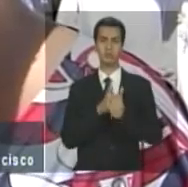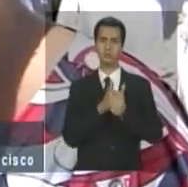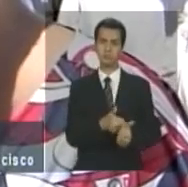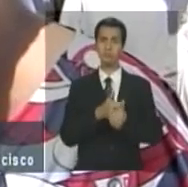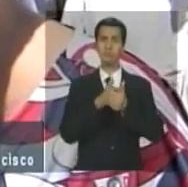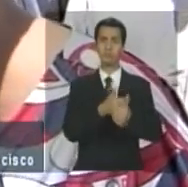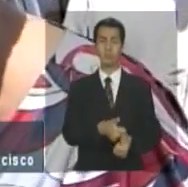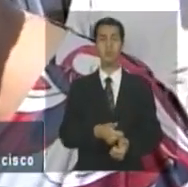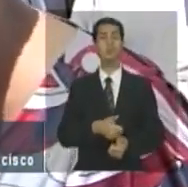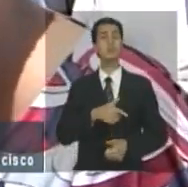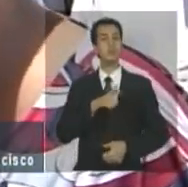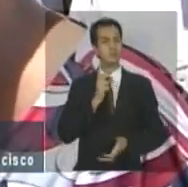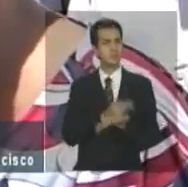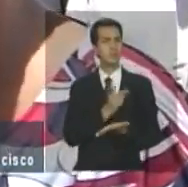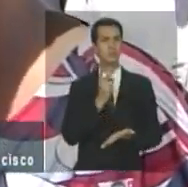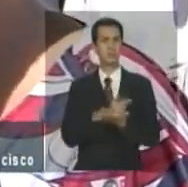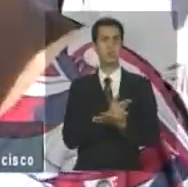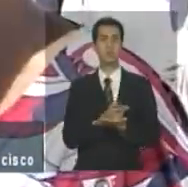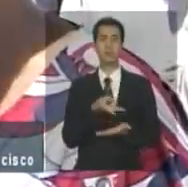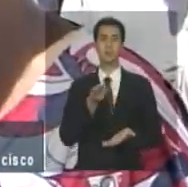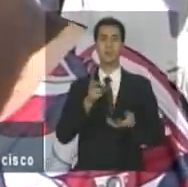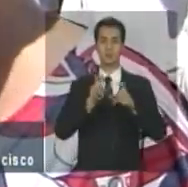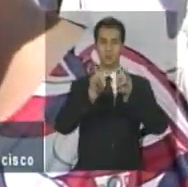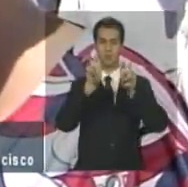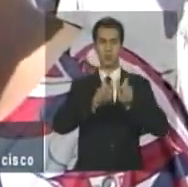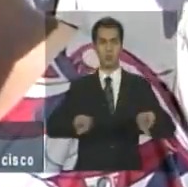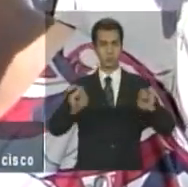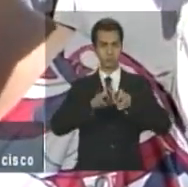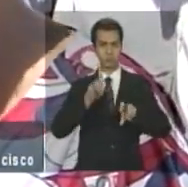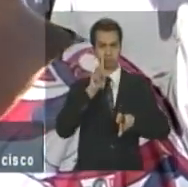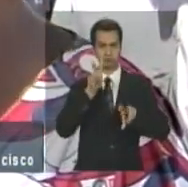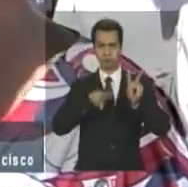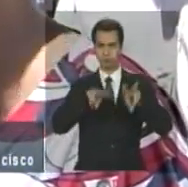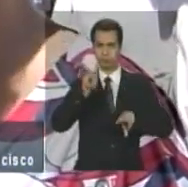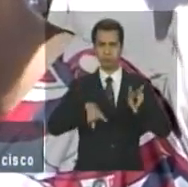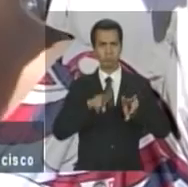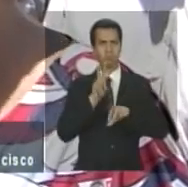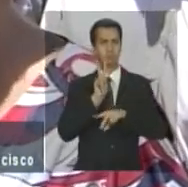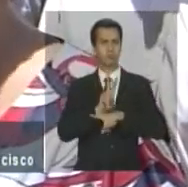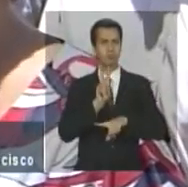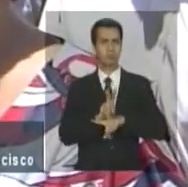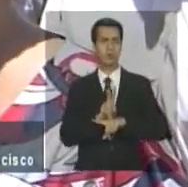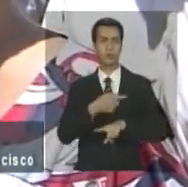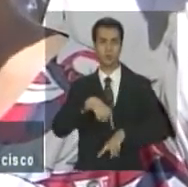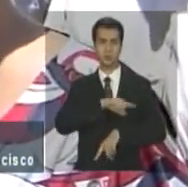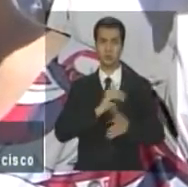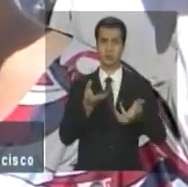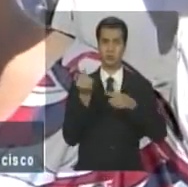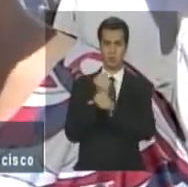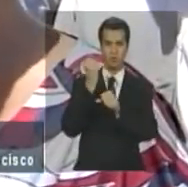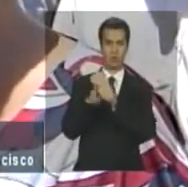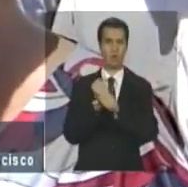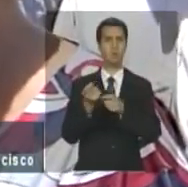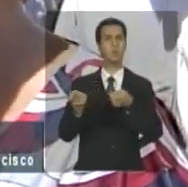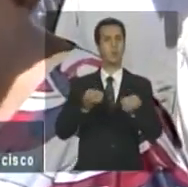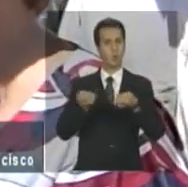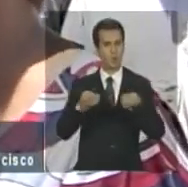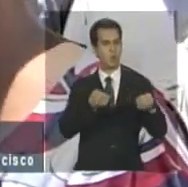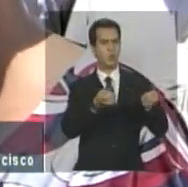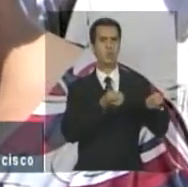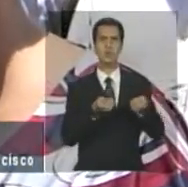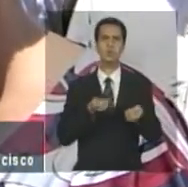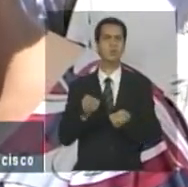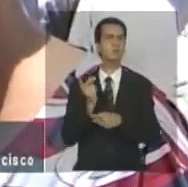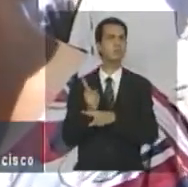de mecanismos agora online. Nós queremos obra controlada, nós não queremos saber que não deu certo